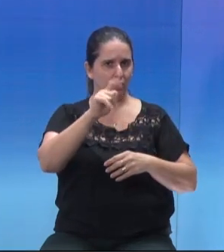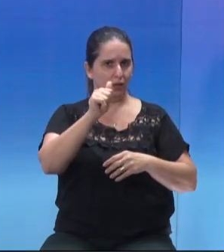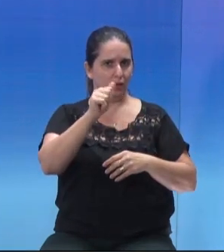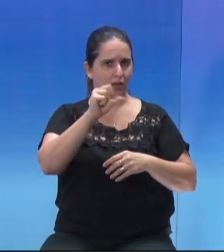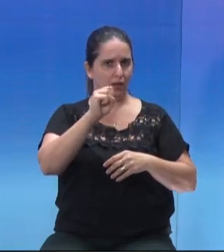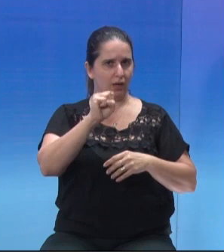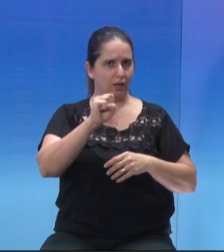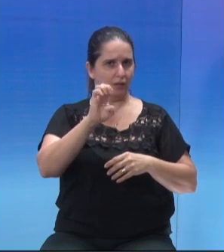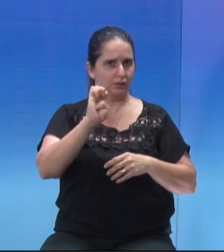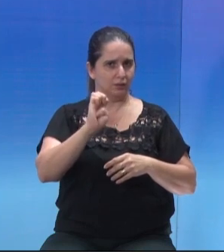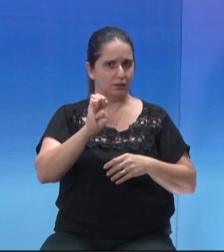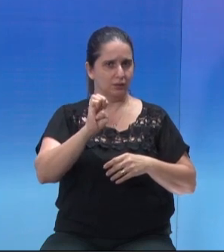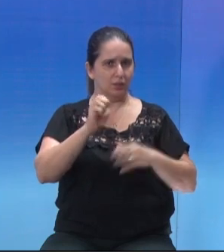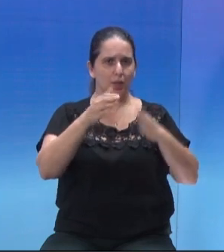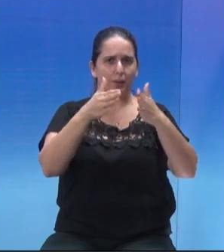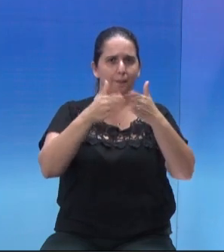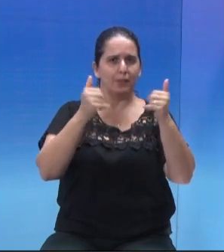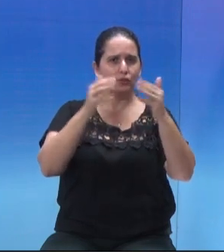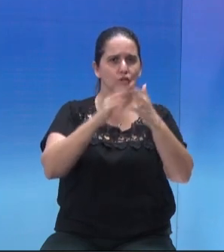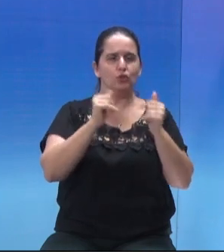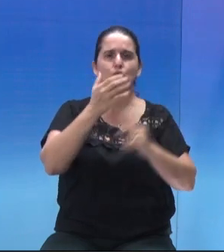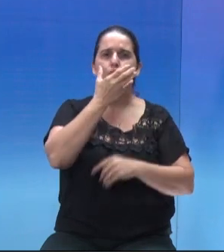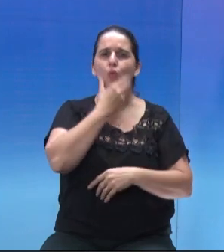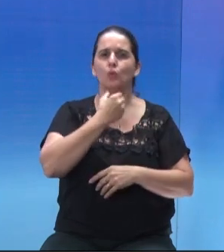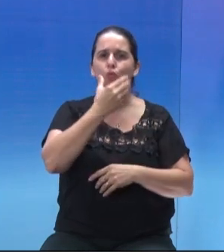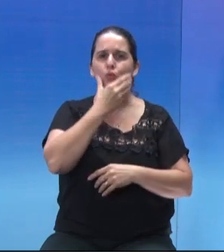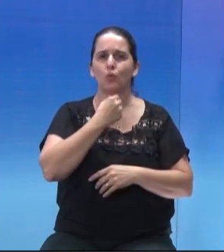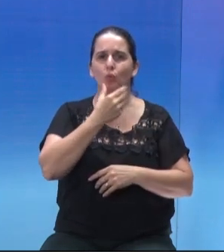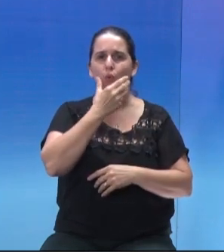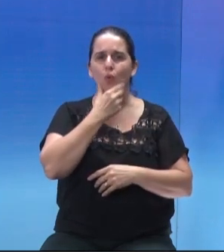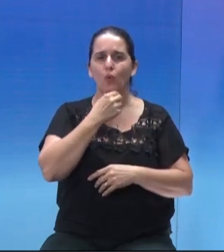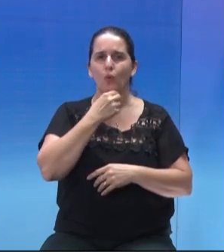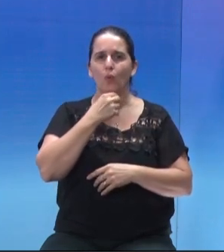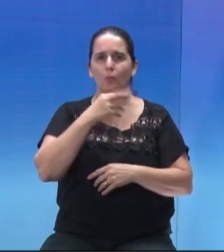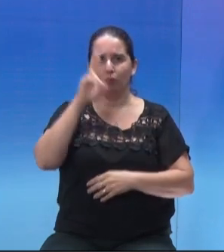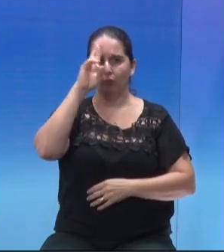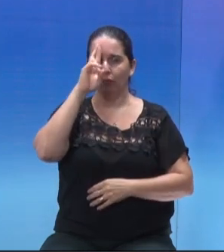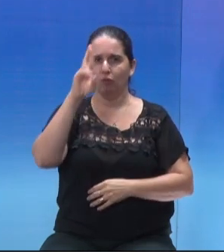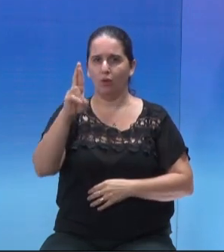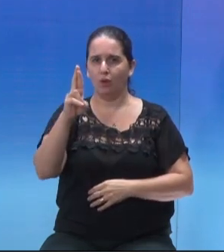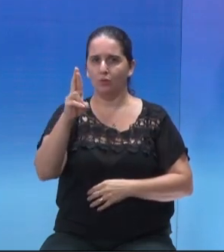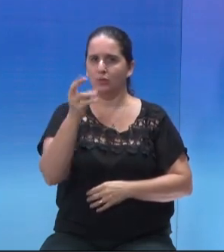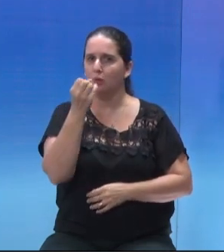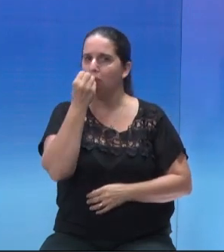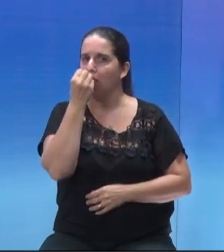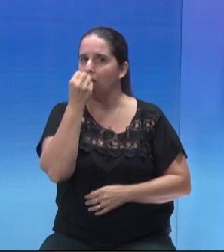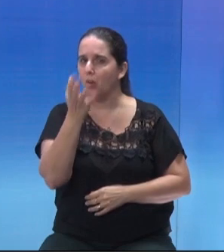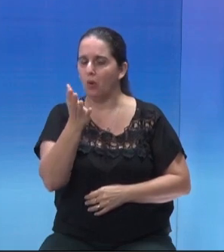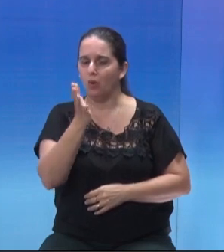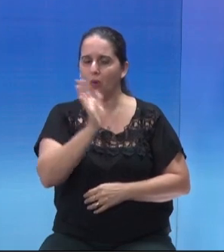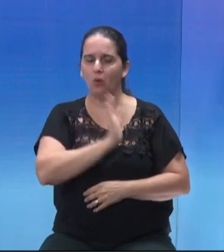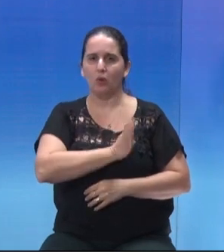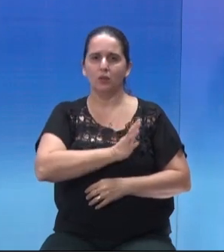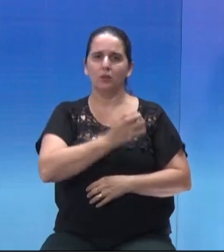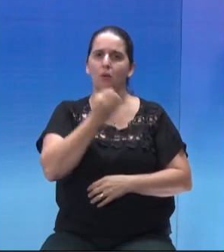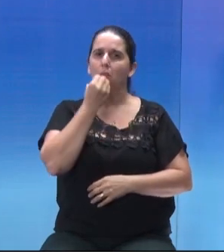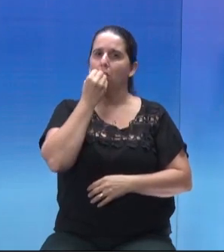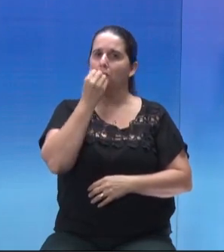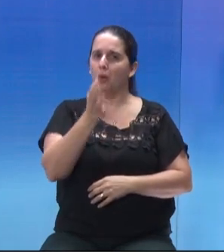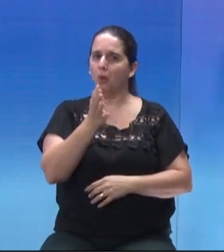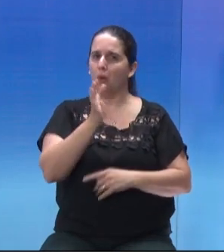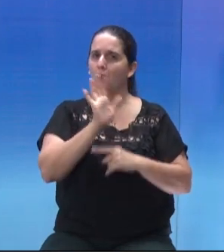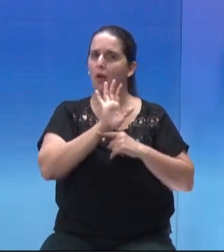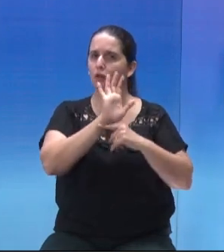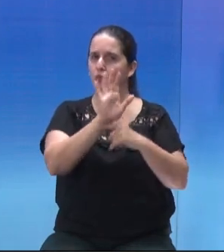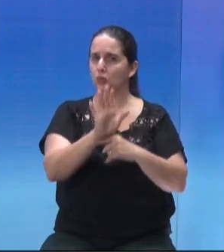sobre, pedindo aos senhores, né, que sejam bons, que tenham bons corações, né, que